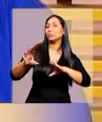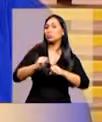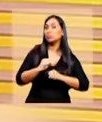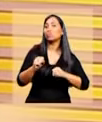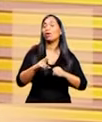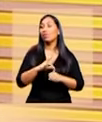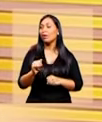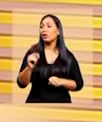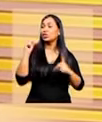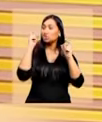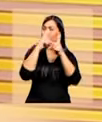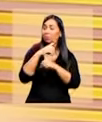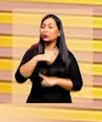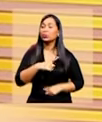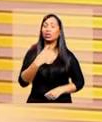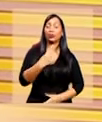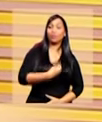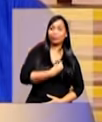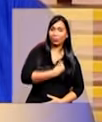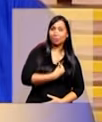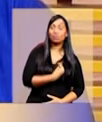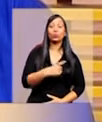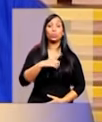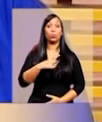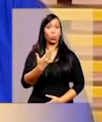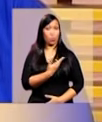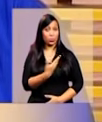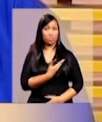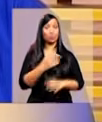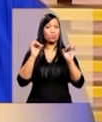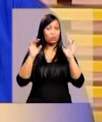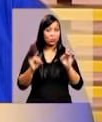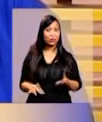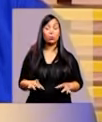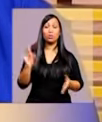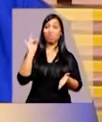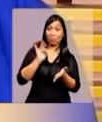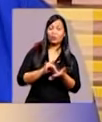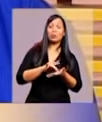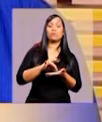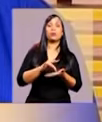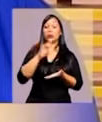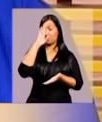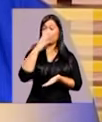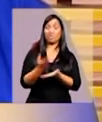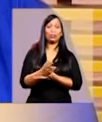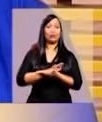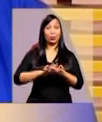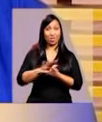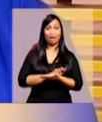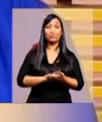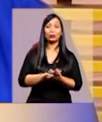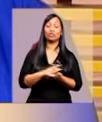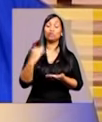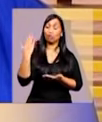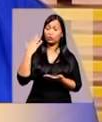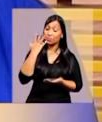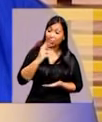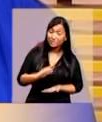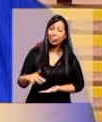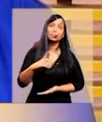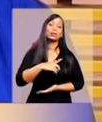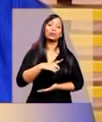prática e veem muita diferença na sua vida prática. Eu tenho um grande amigo, por exemplo, que ele se afirma ateu desde que nós